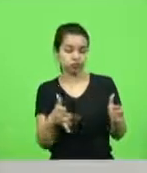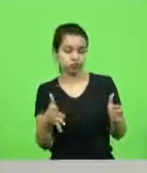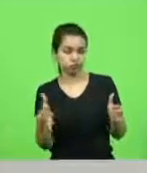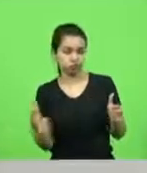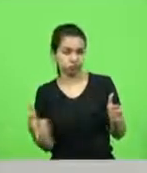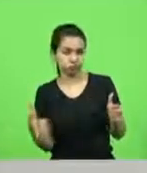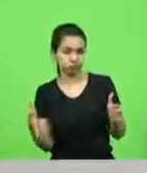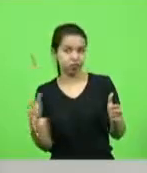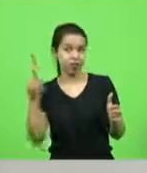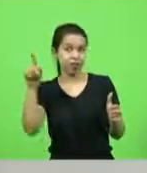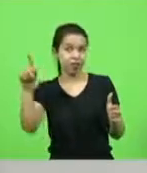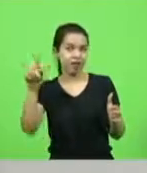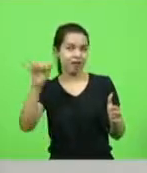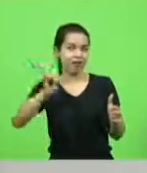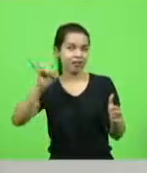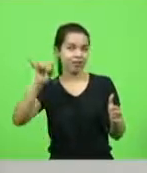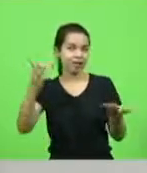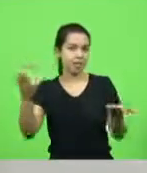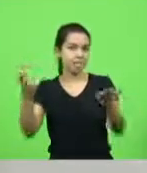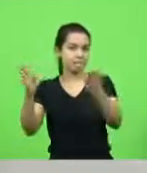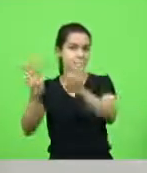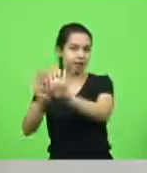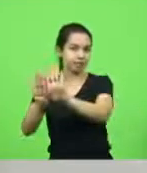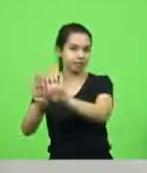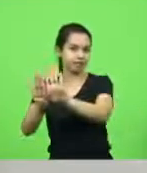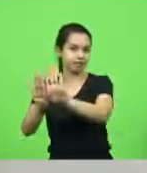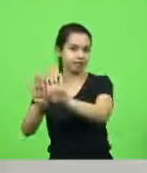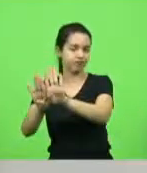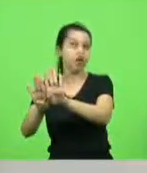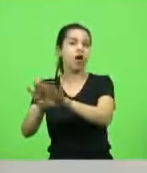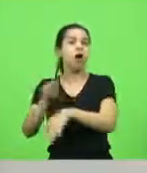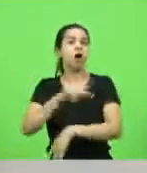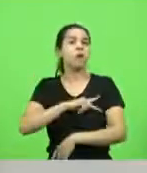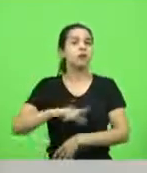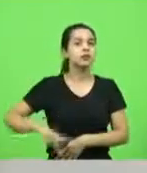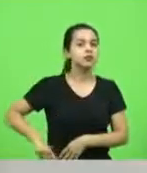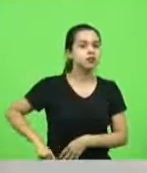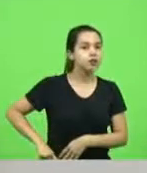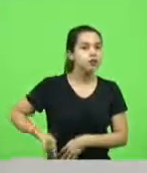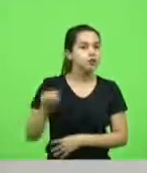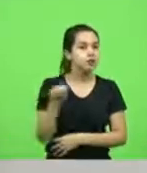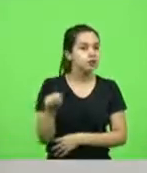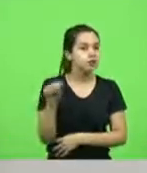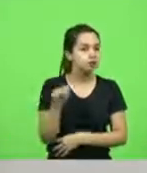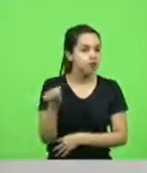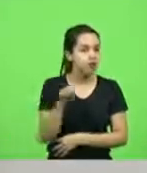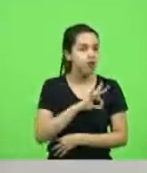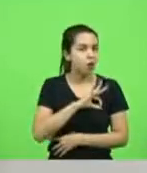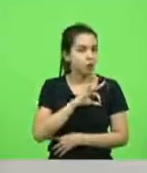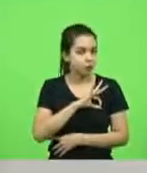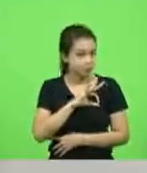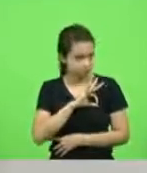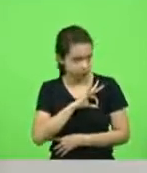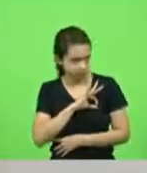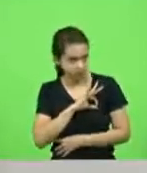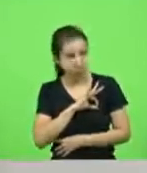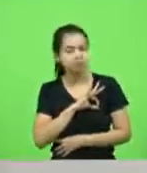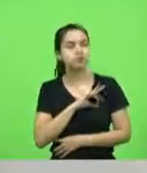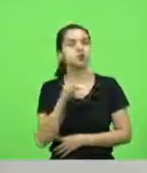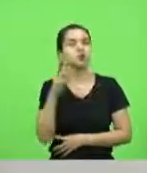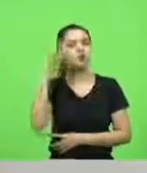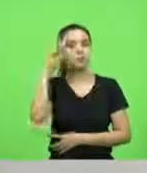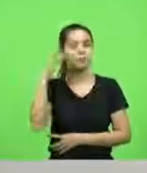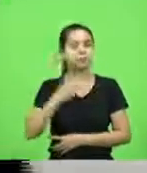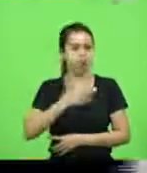Itália fechou as portas dela lá em cima vem o presidente da associação das praças estado de cantaria Subtenente CAV like meu amigo